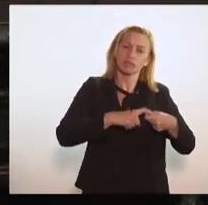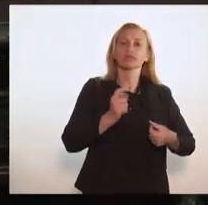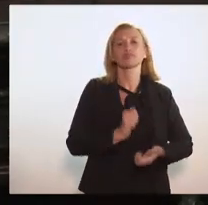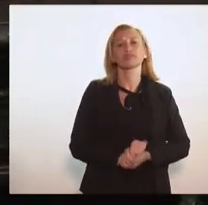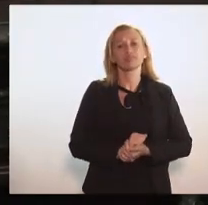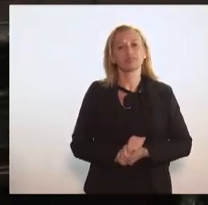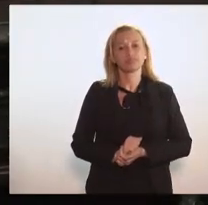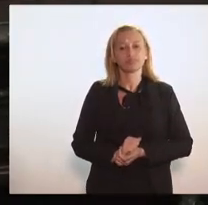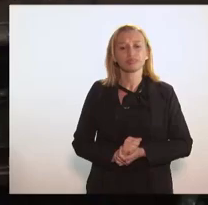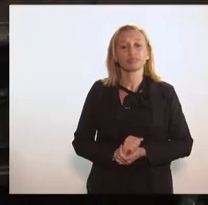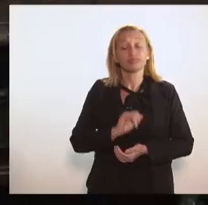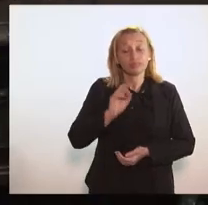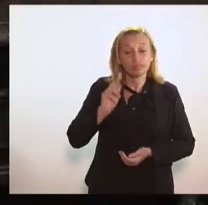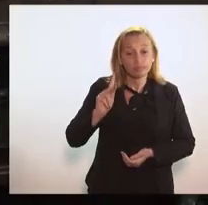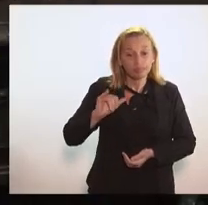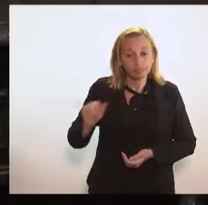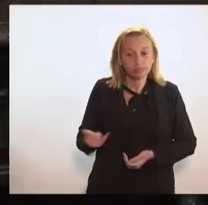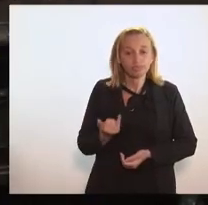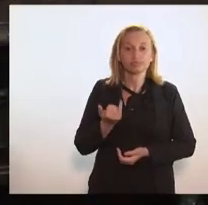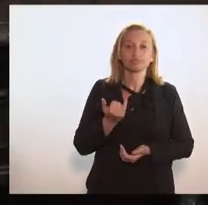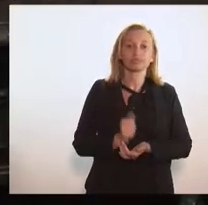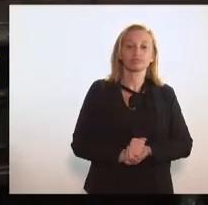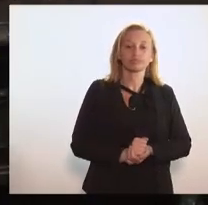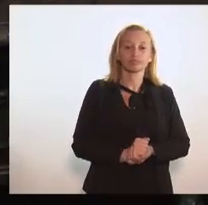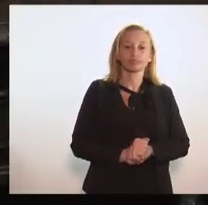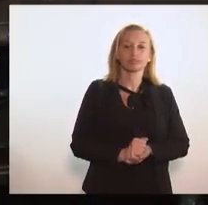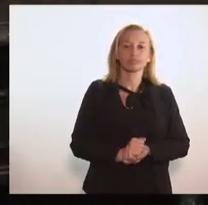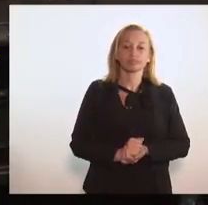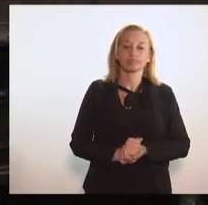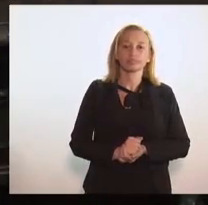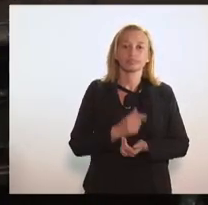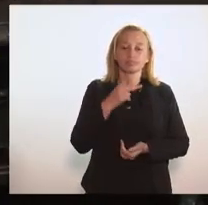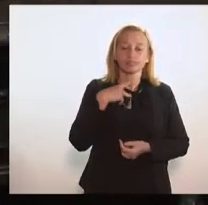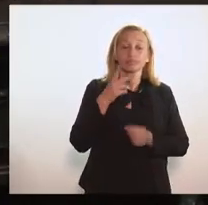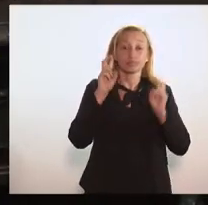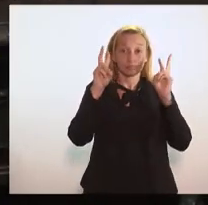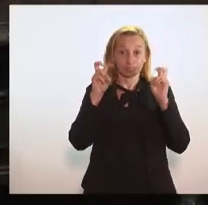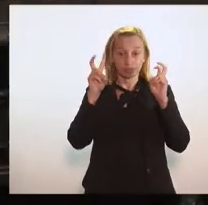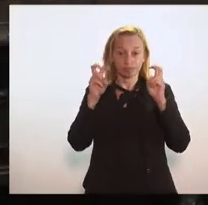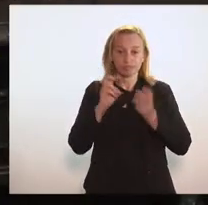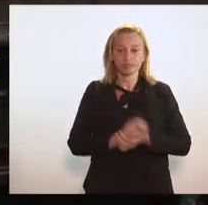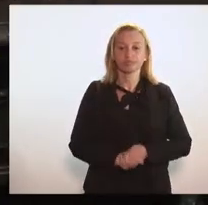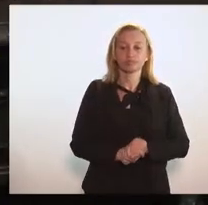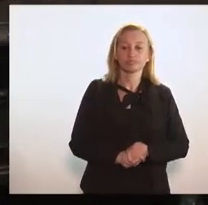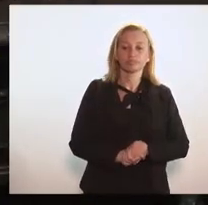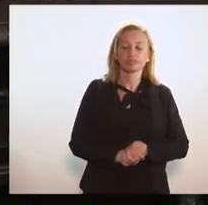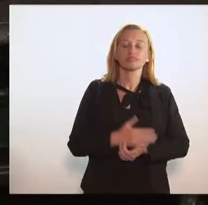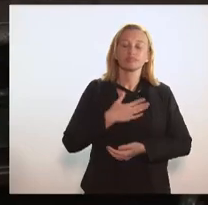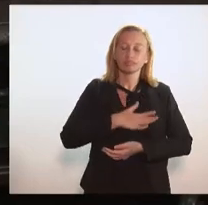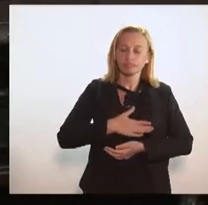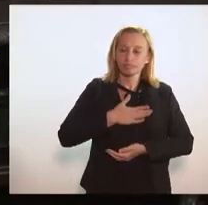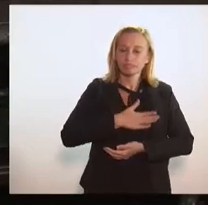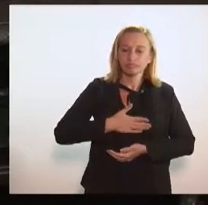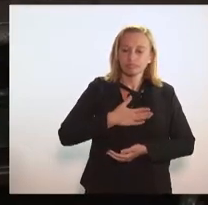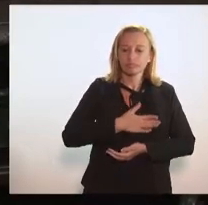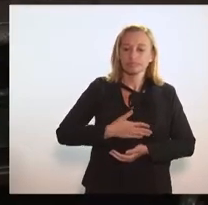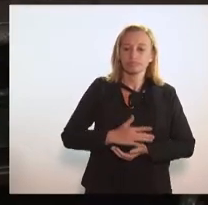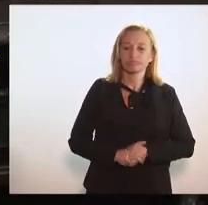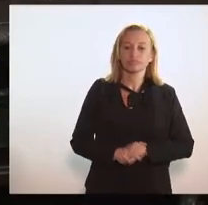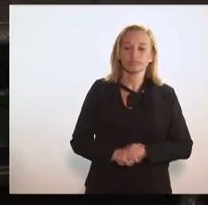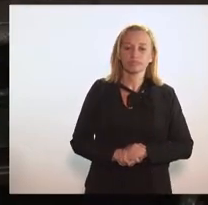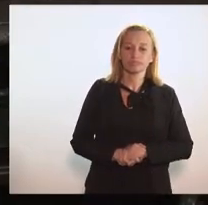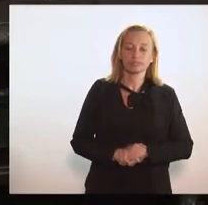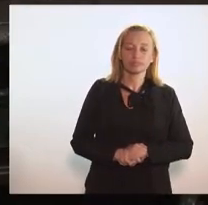retomadas aproveitando bom e falar sobre esse assunto eu gostaria